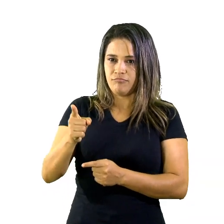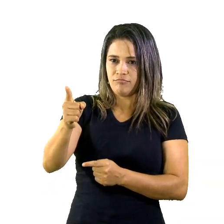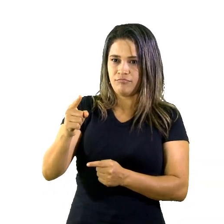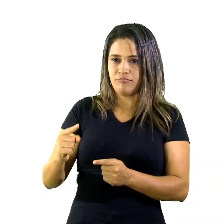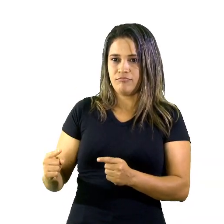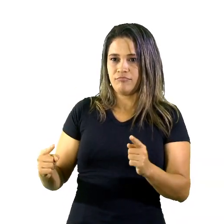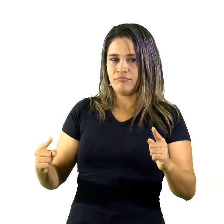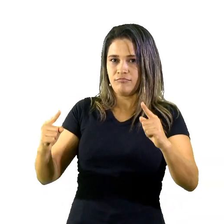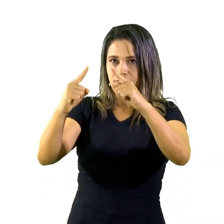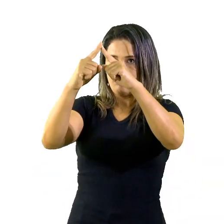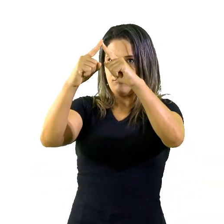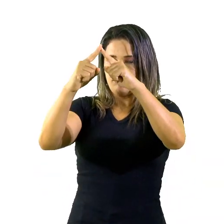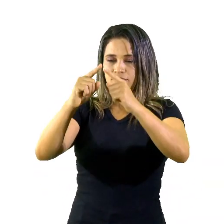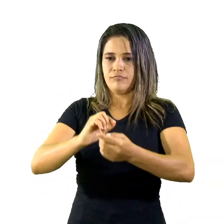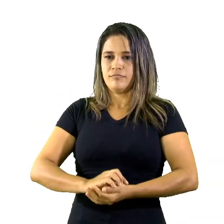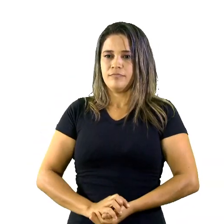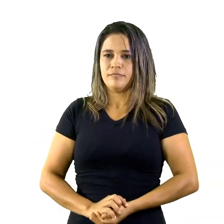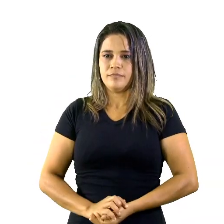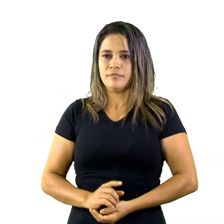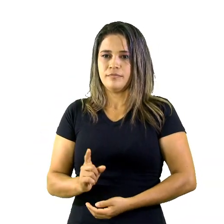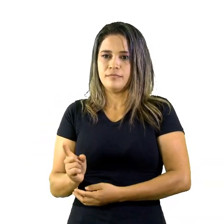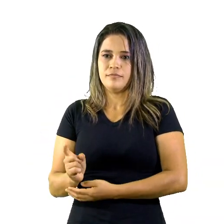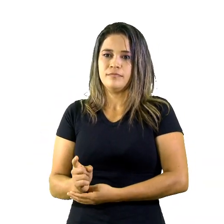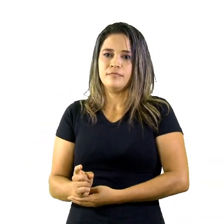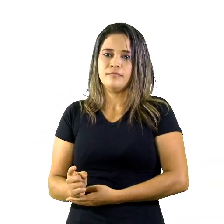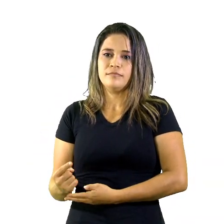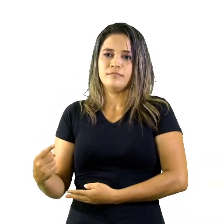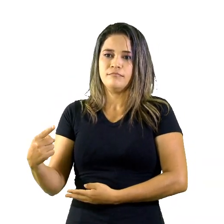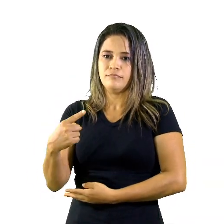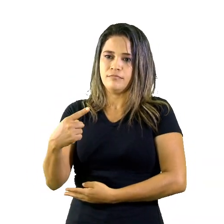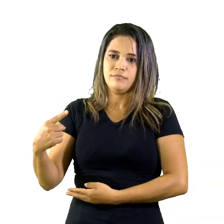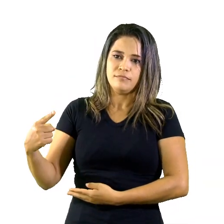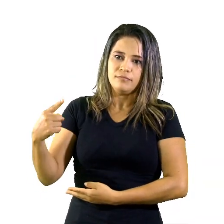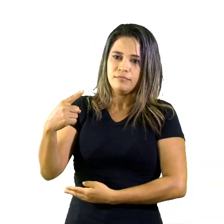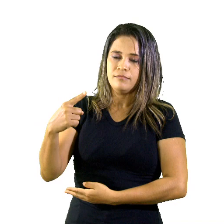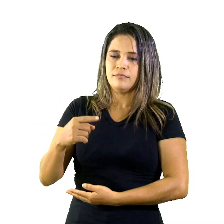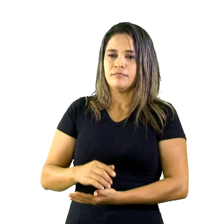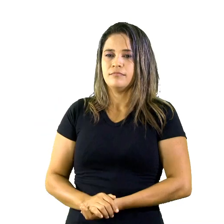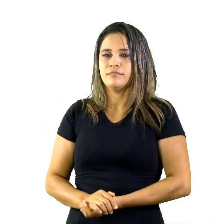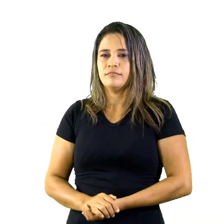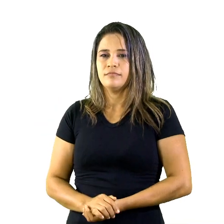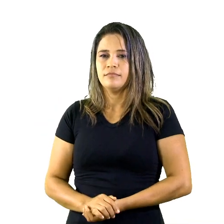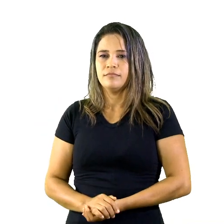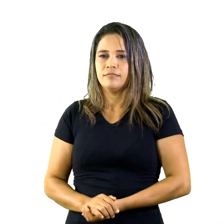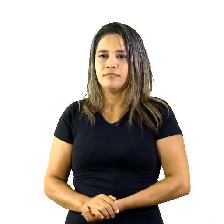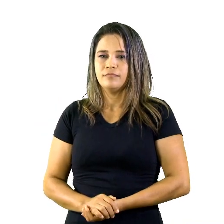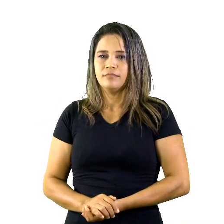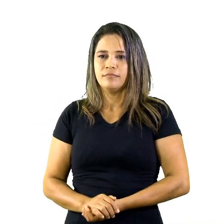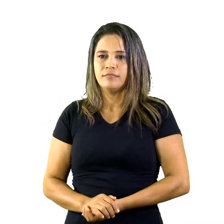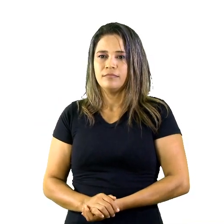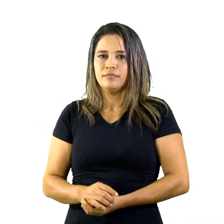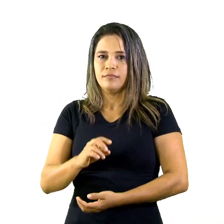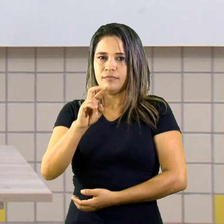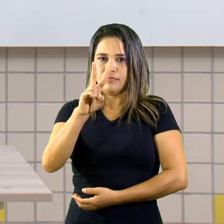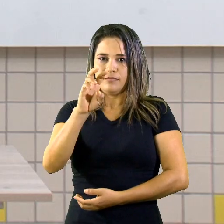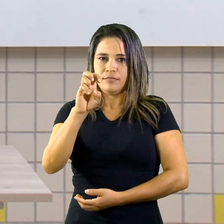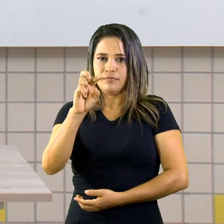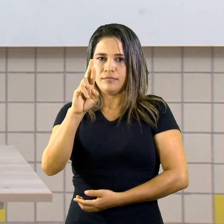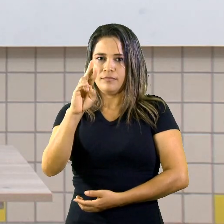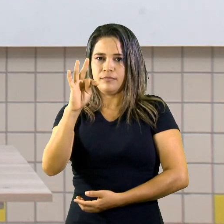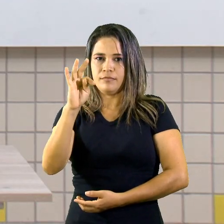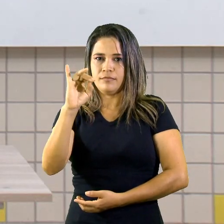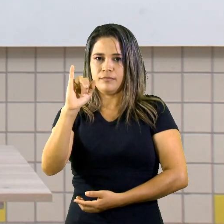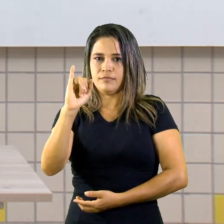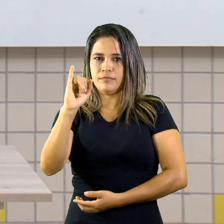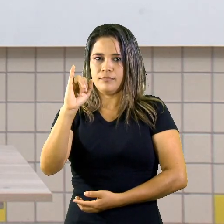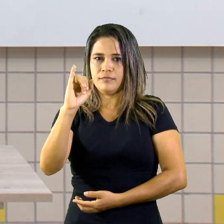da figura e uma seta que aponta para aquela pontinha lá da figura, que é o vértice. Deixa eu contar uma coisa